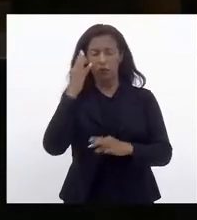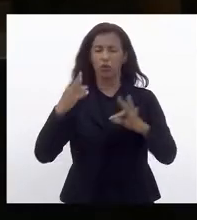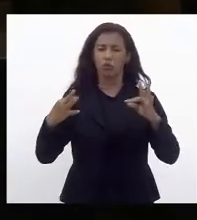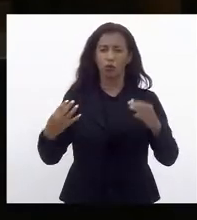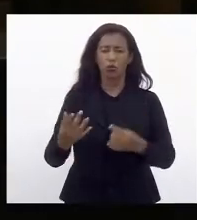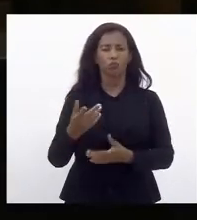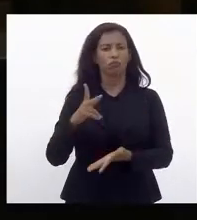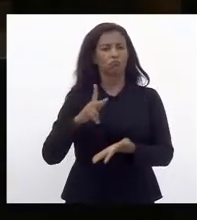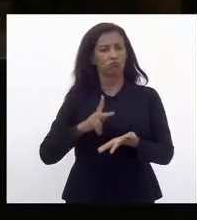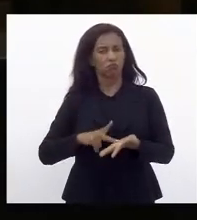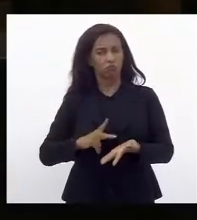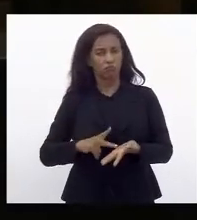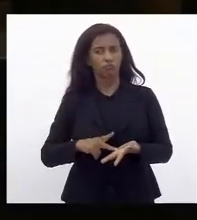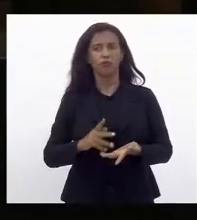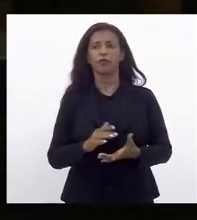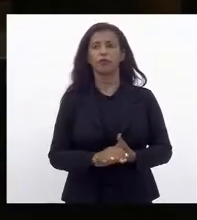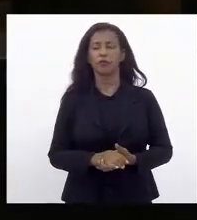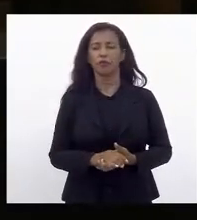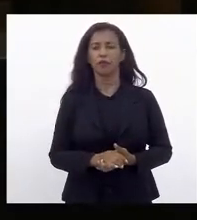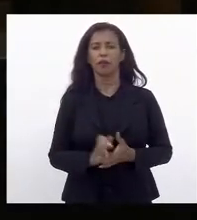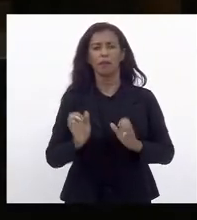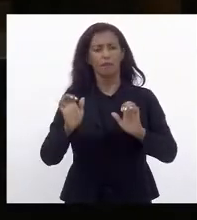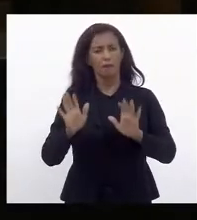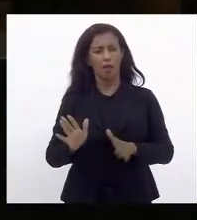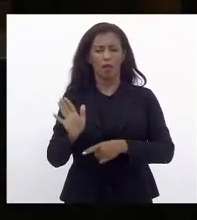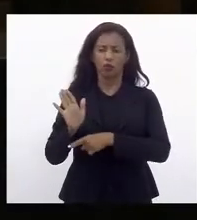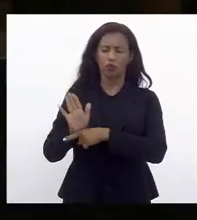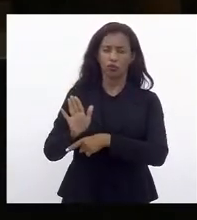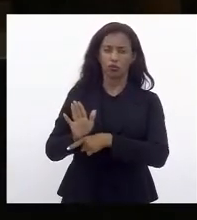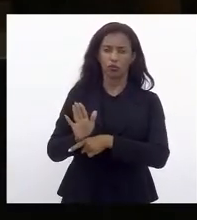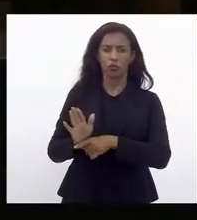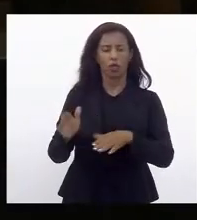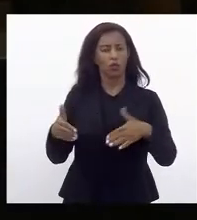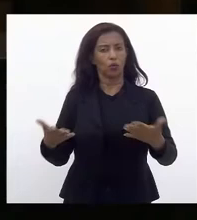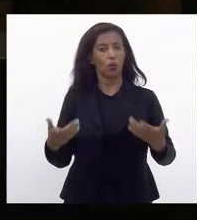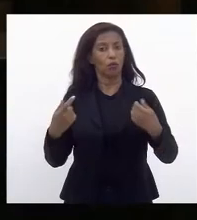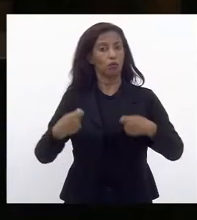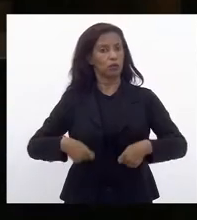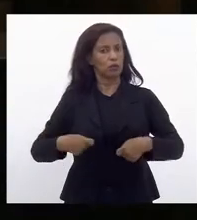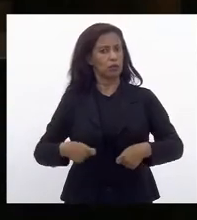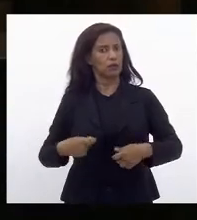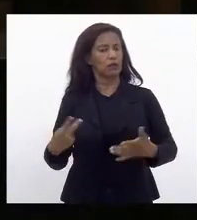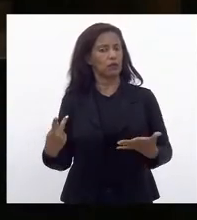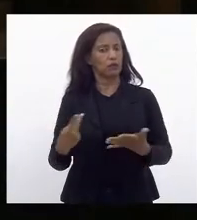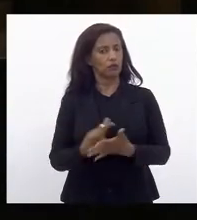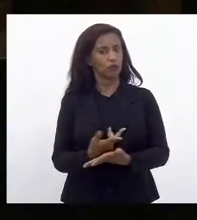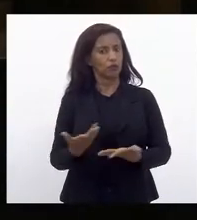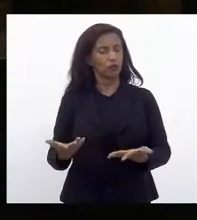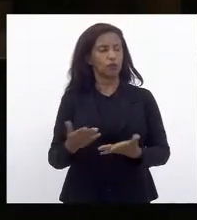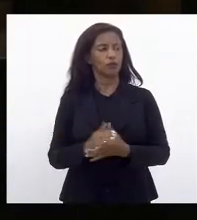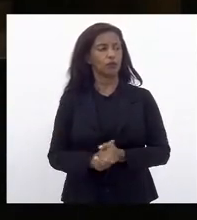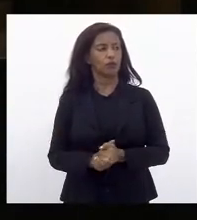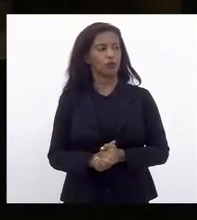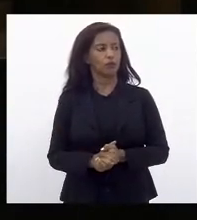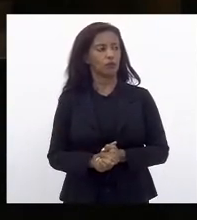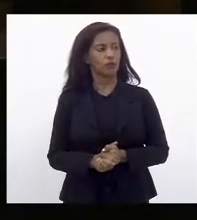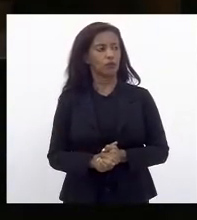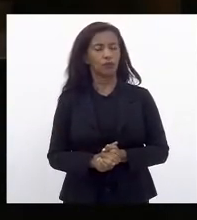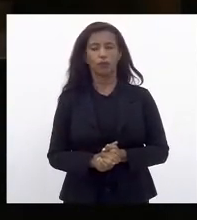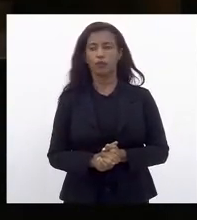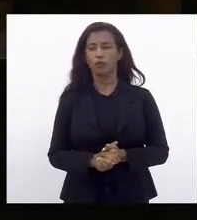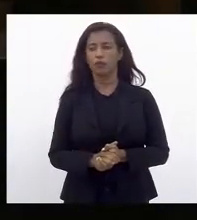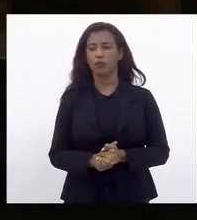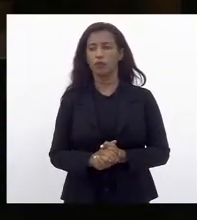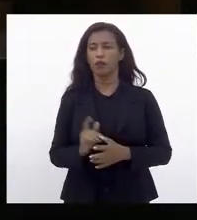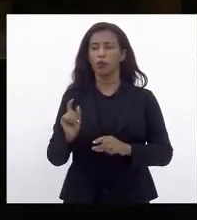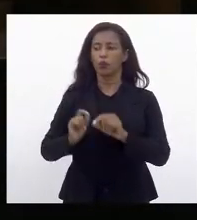mundo realmente bem atendido quando necessário fosse de seu serviço. Então,